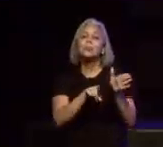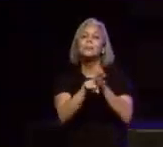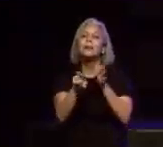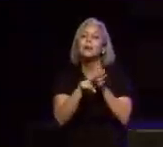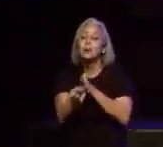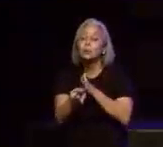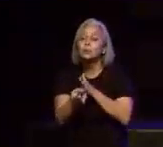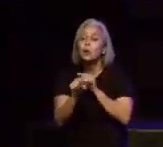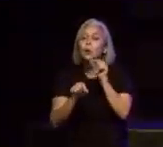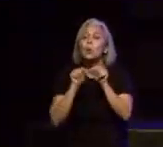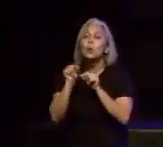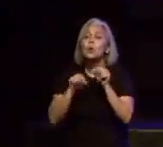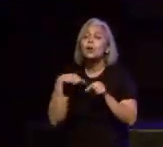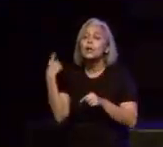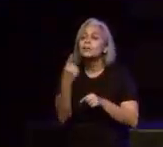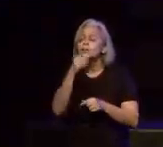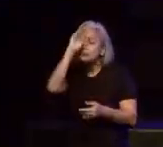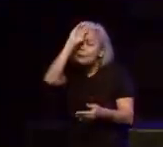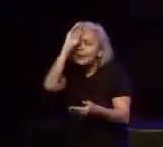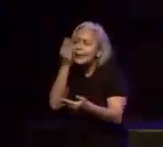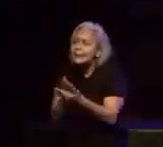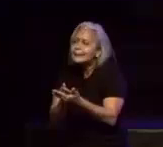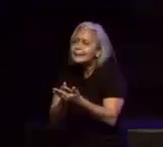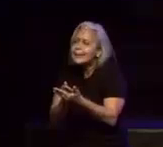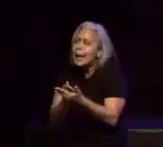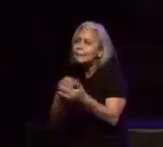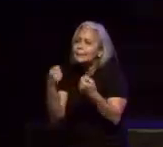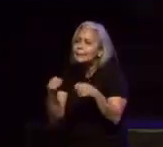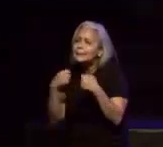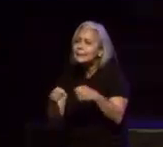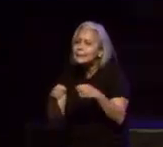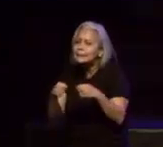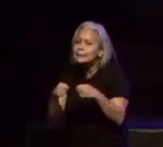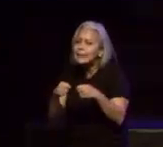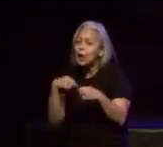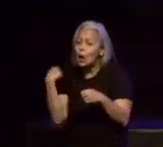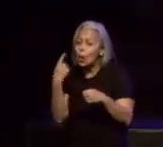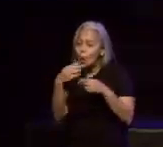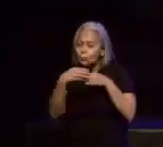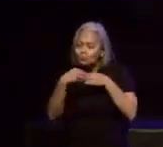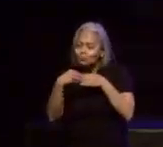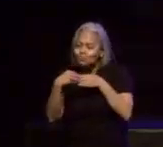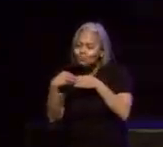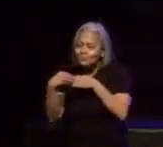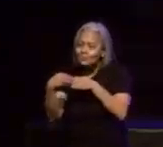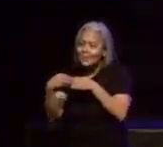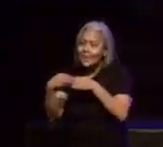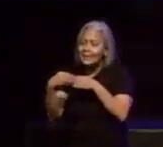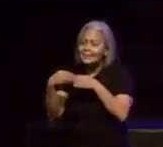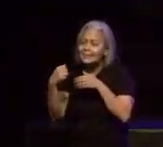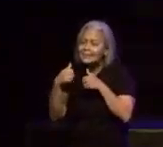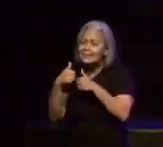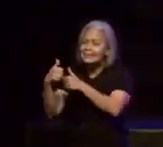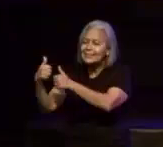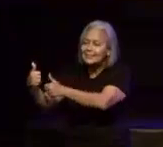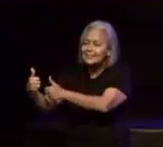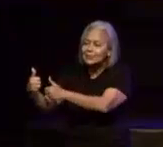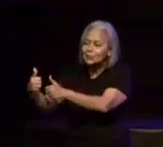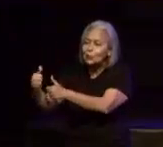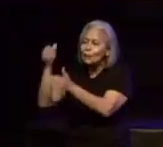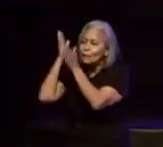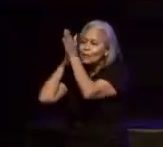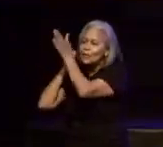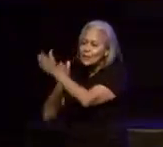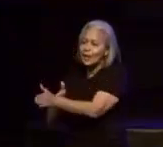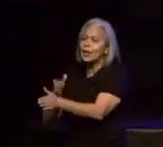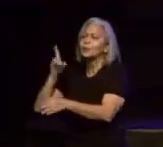um seguidor fiel do Senhor Jesus. Não o que você precisa fazer, mais ou menos a gente fala sobre isso um ano inteiro. Mas a gente parou um tempinho